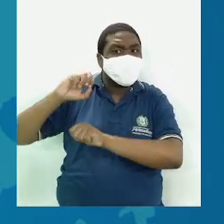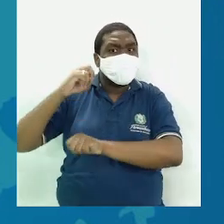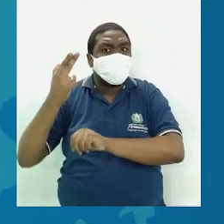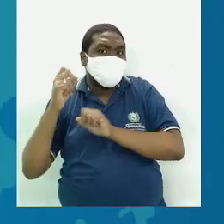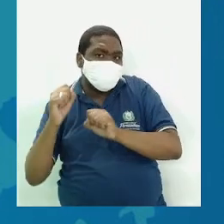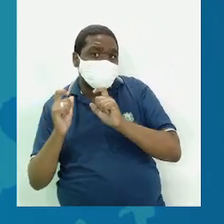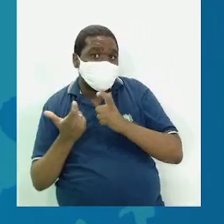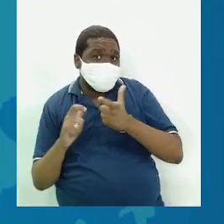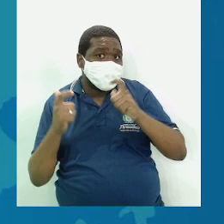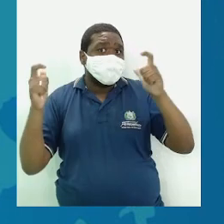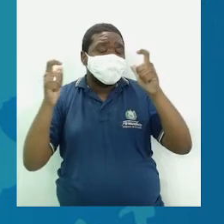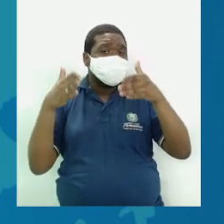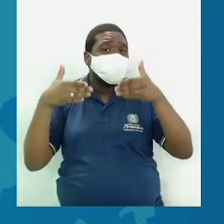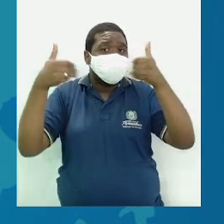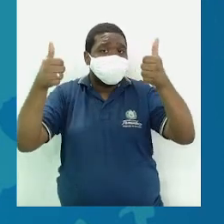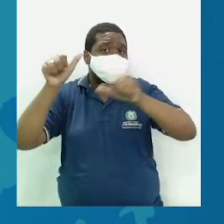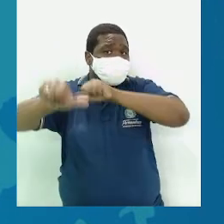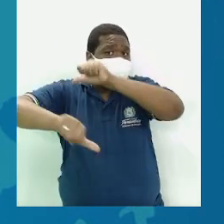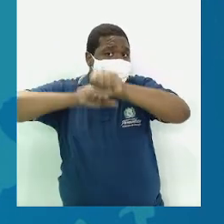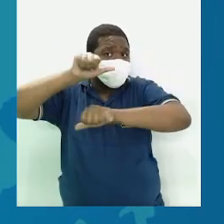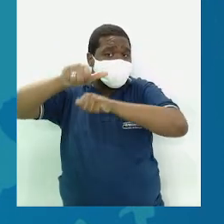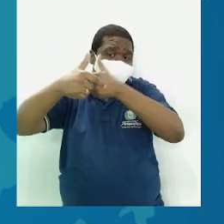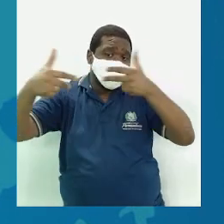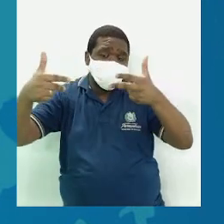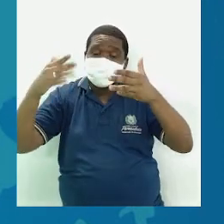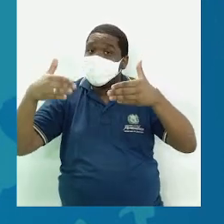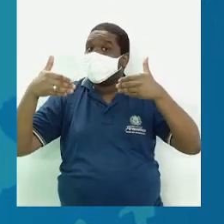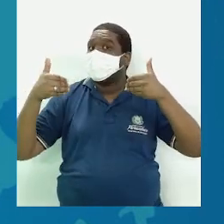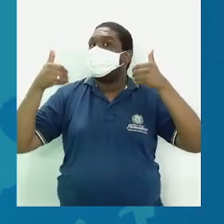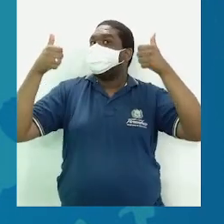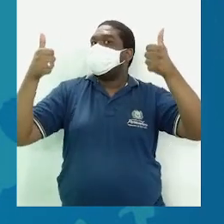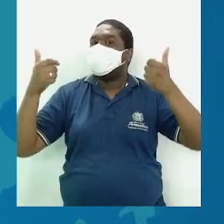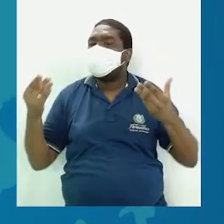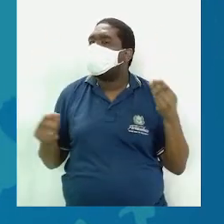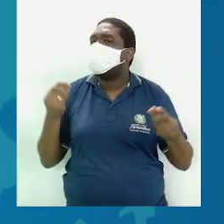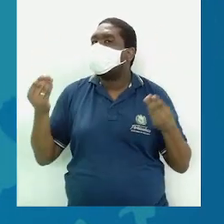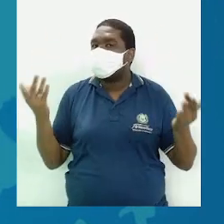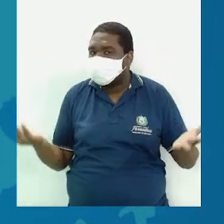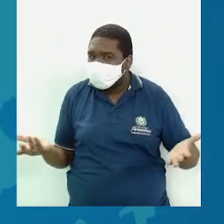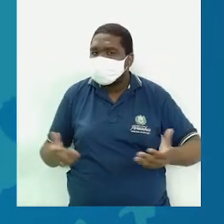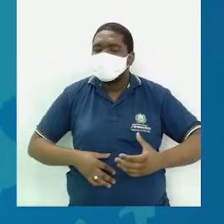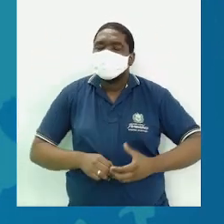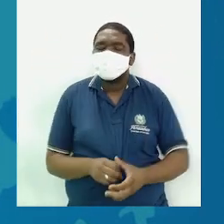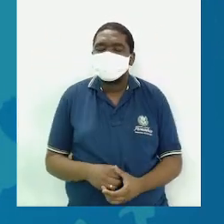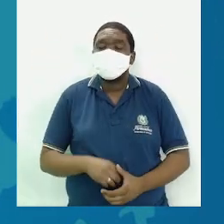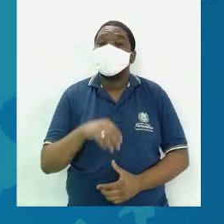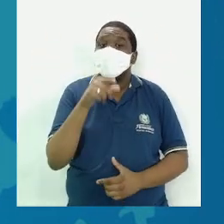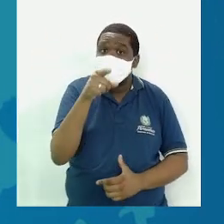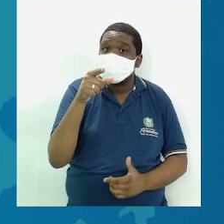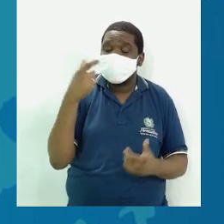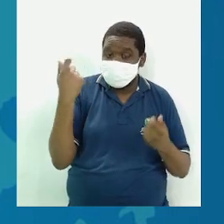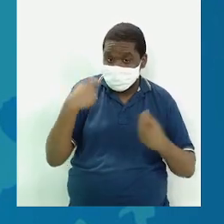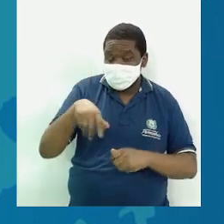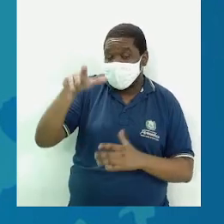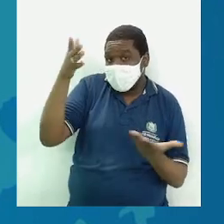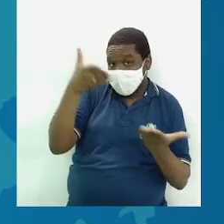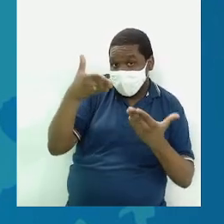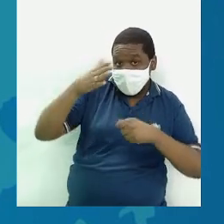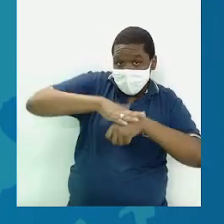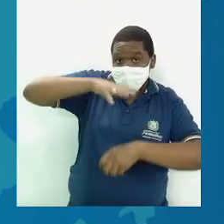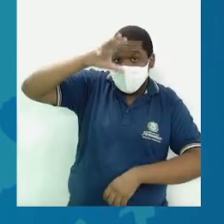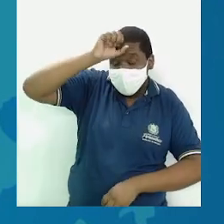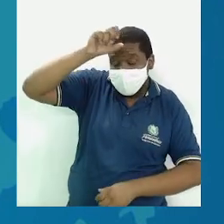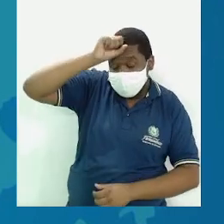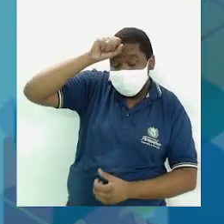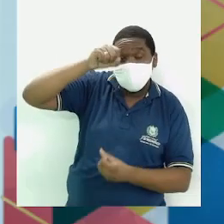que pode ser transformado em algo melhor? Então, eu quero aqui que você aprenda, nesse momento, três